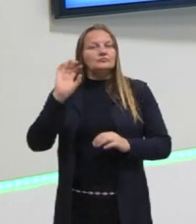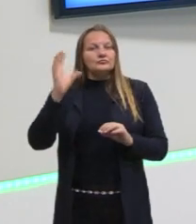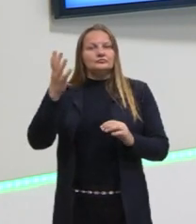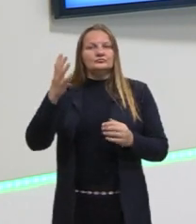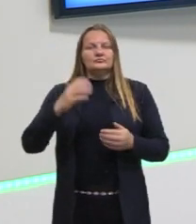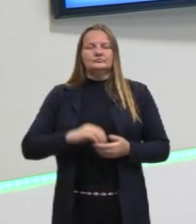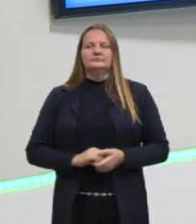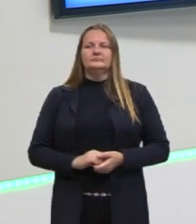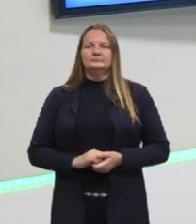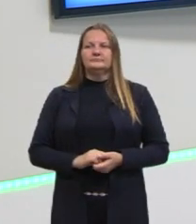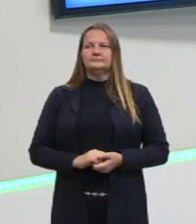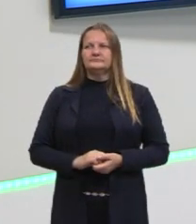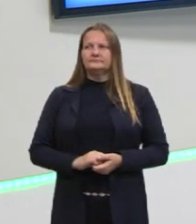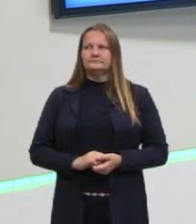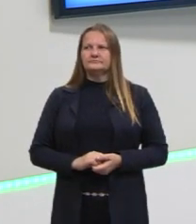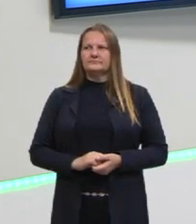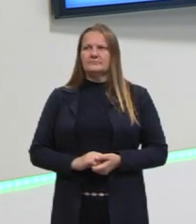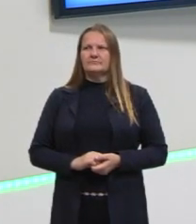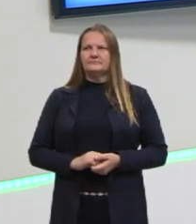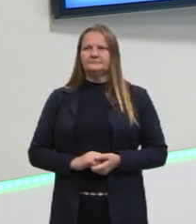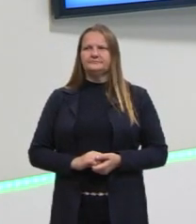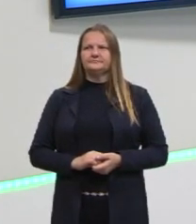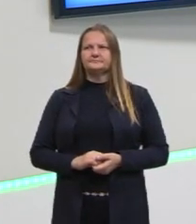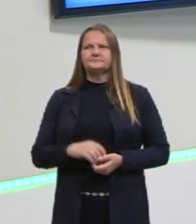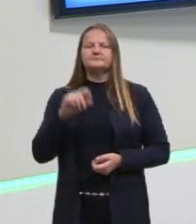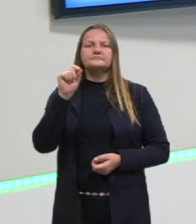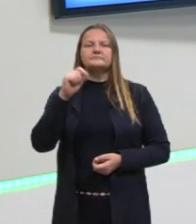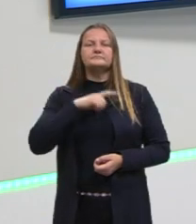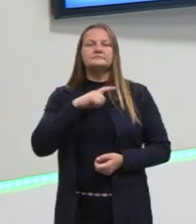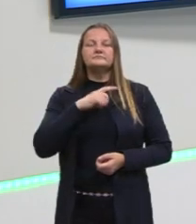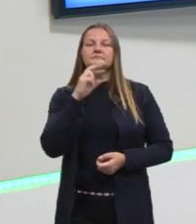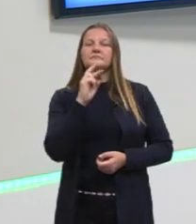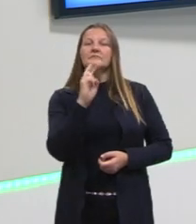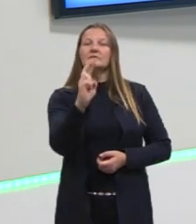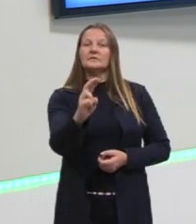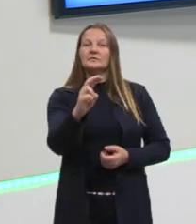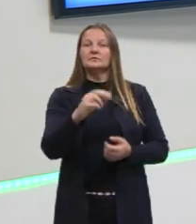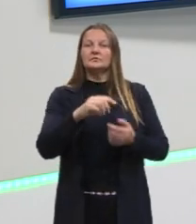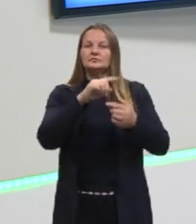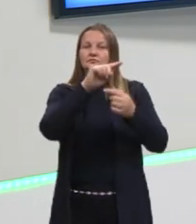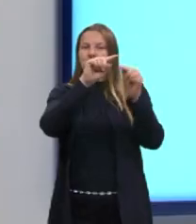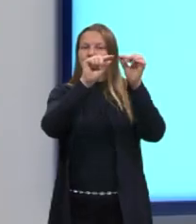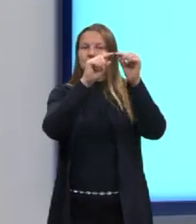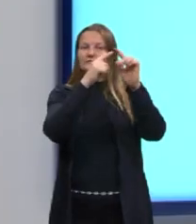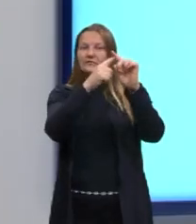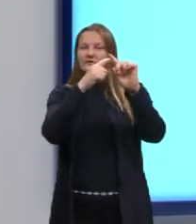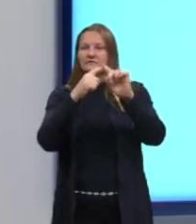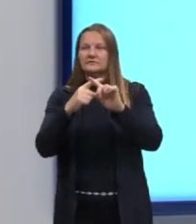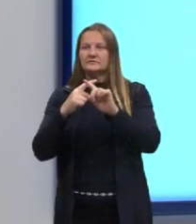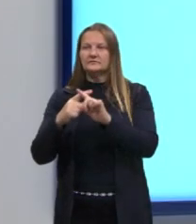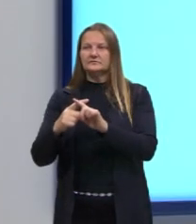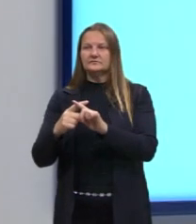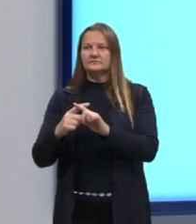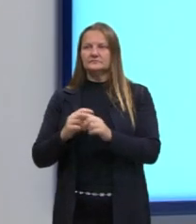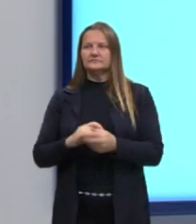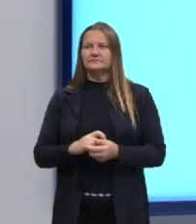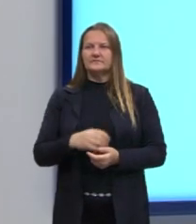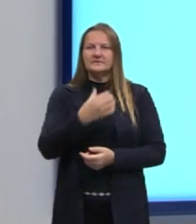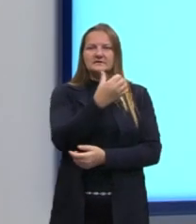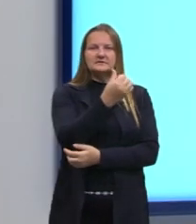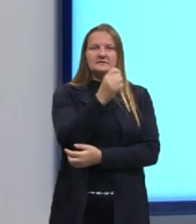então o que que nós teríamos né como resultado das multiplicações nós teríamos